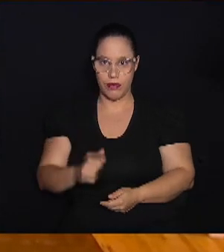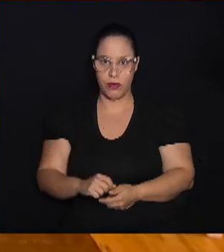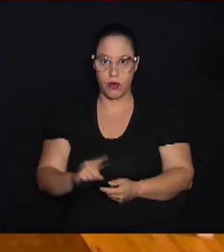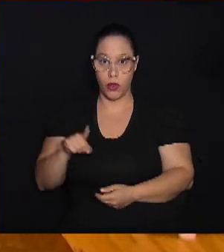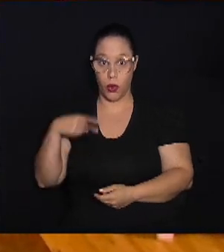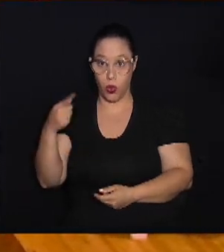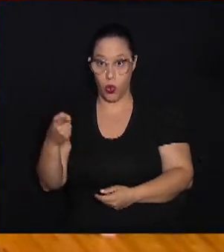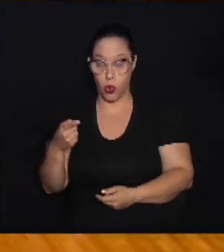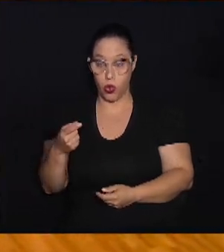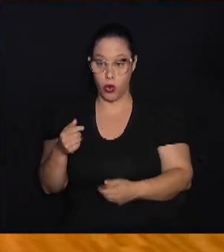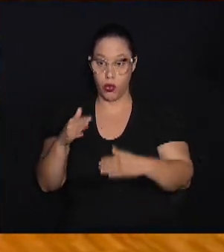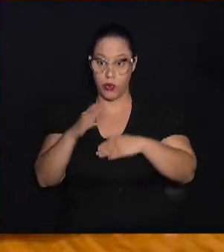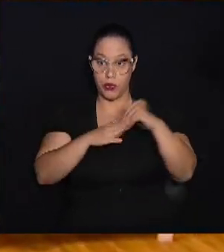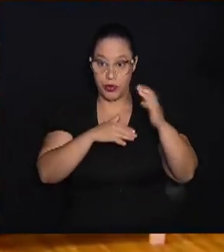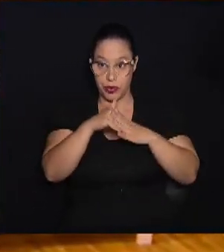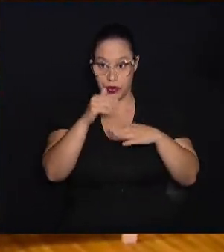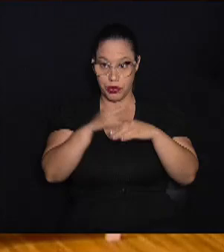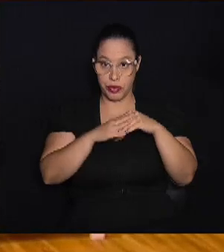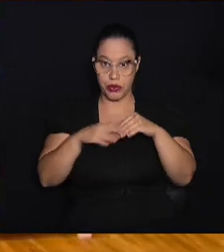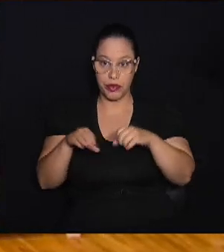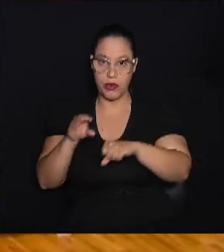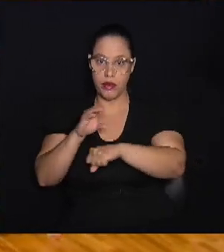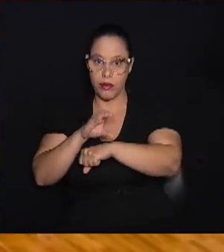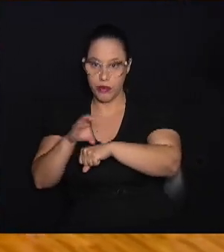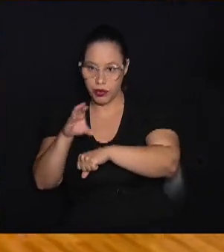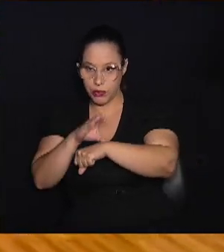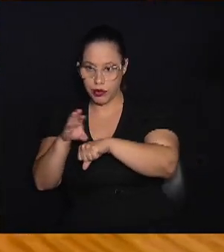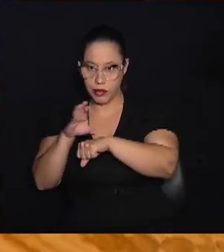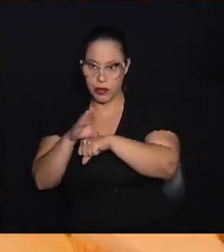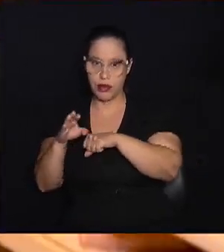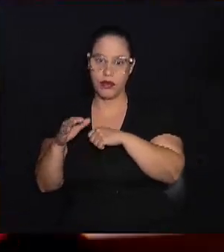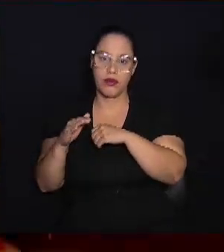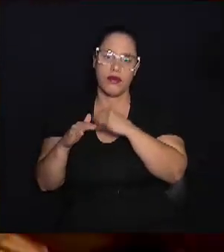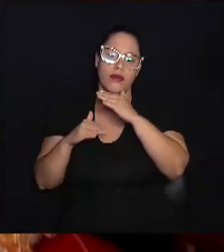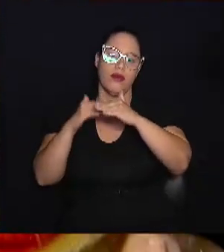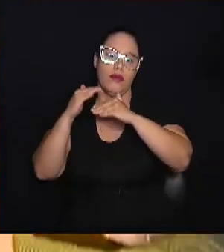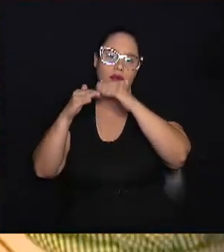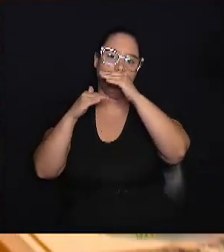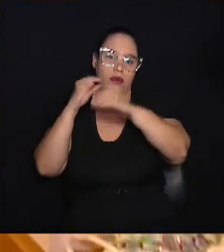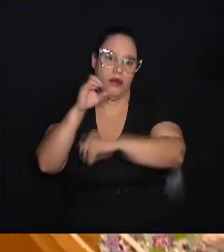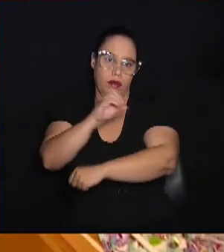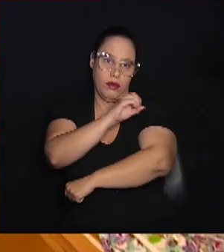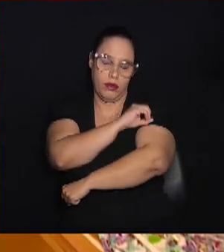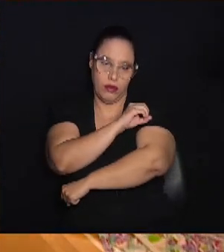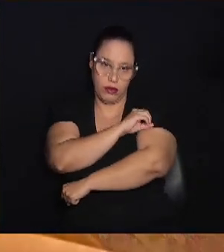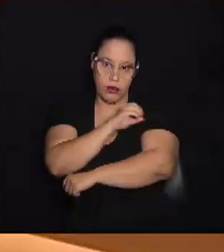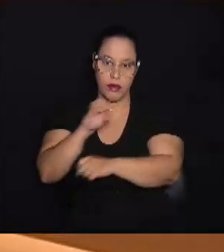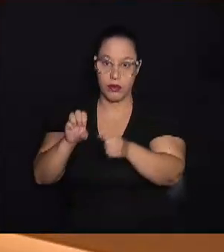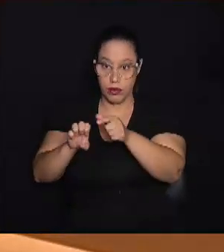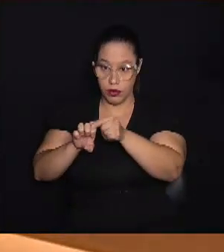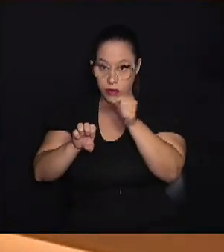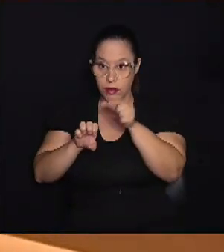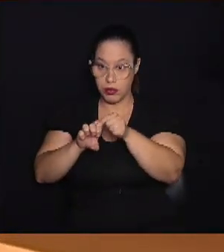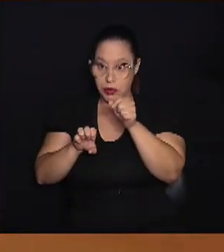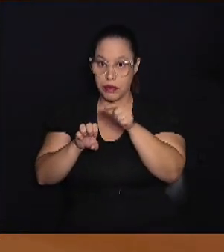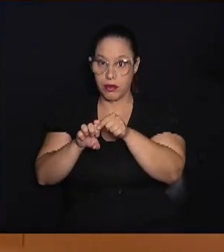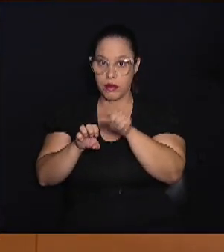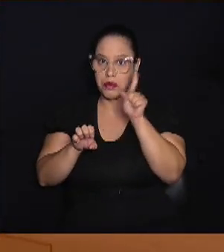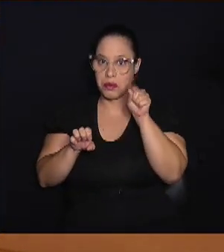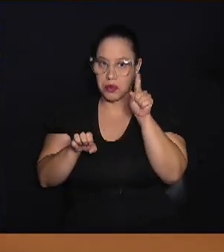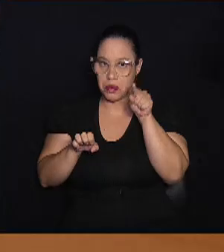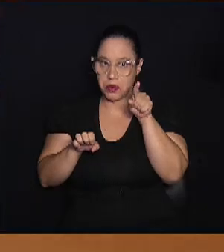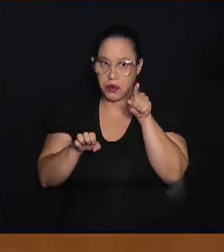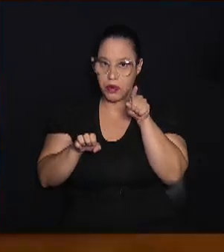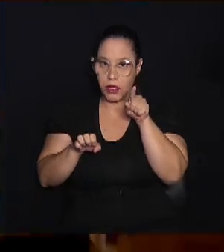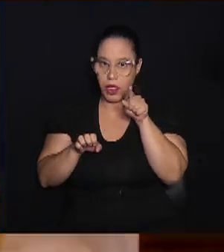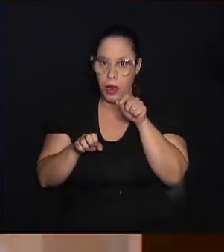outro serviço é a capacitação da mulher e o desenvolvimento de projetos de empreendedorismo. Inclusive, a casa terá um